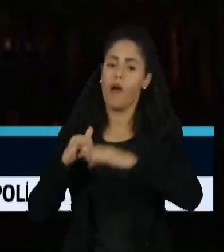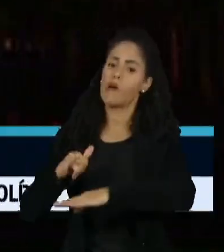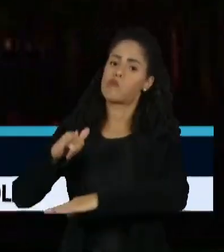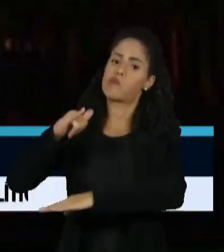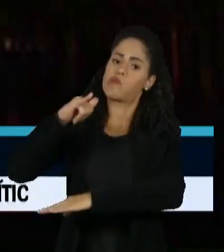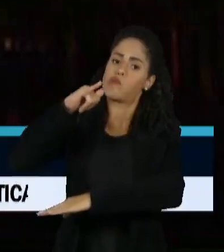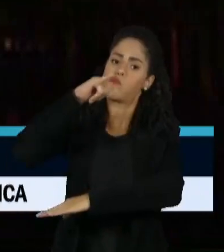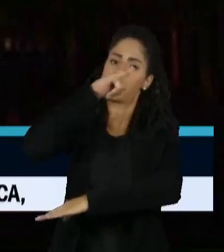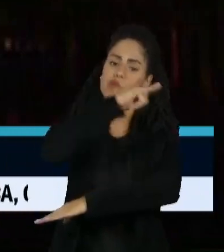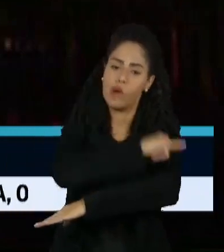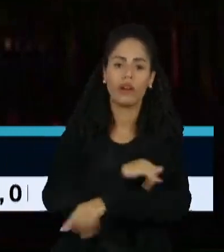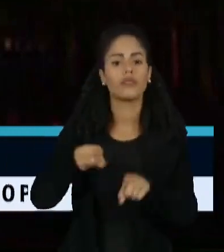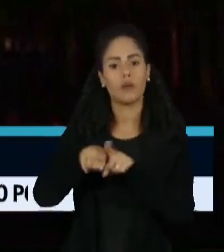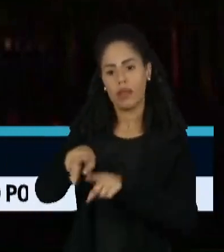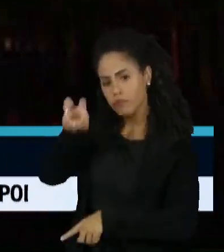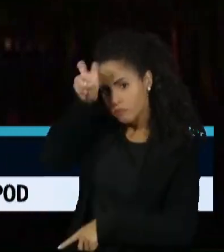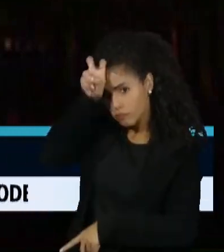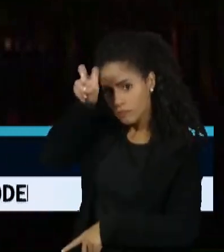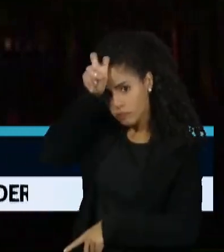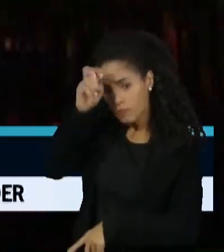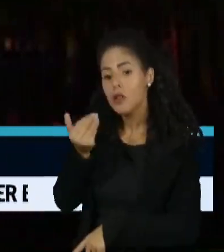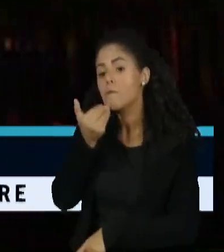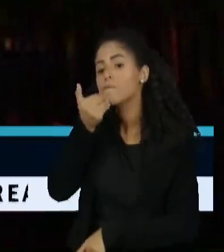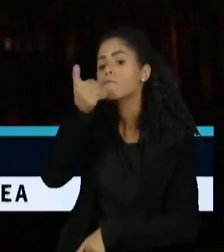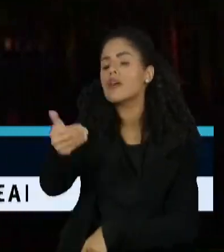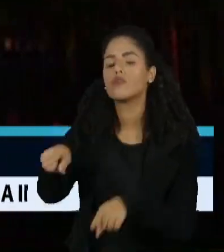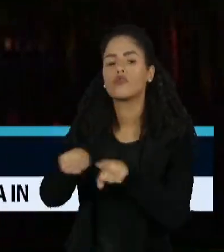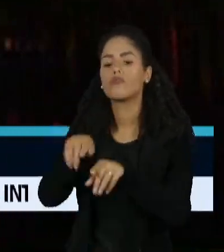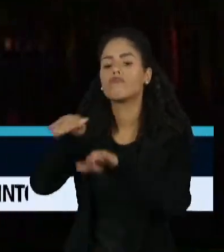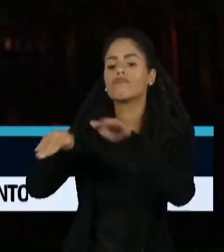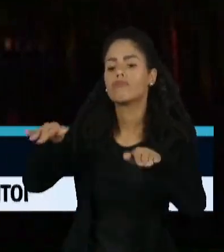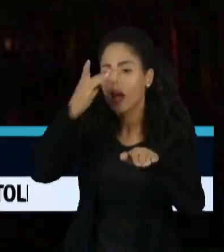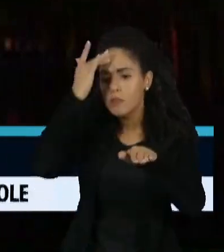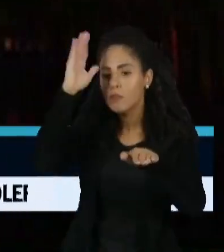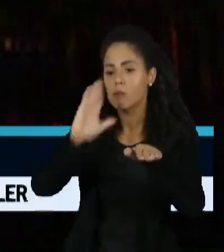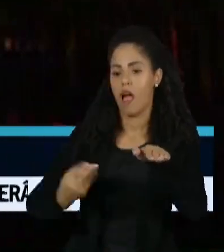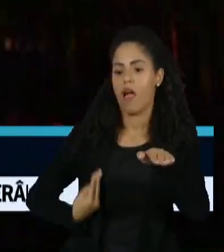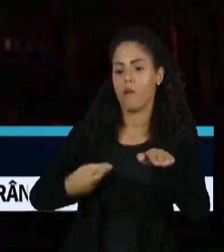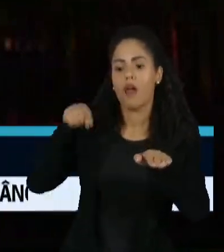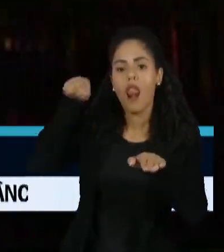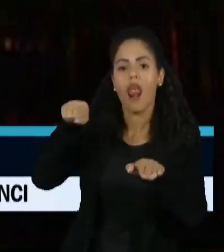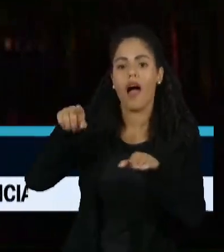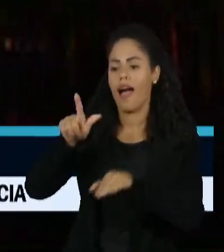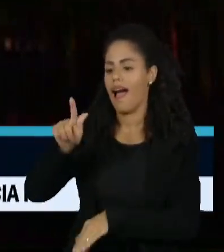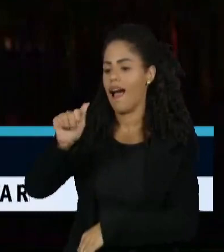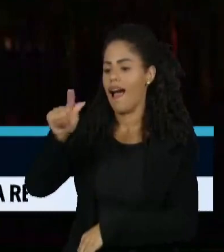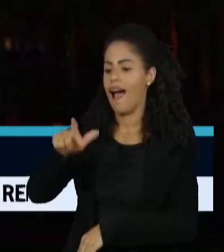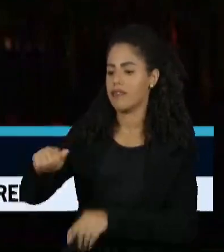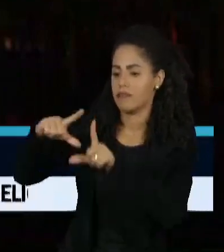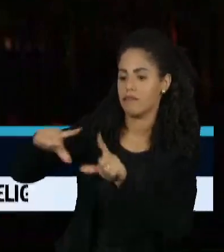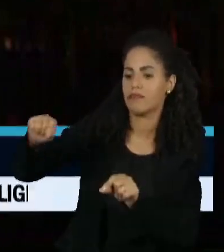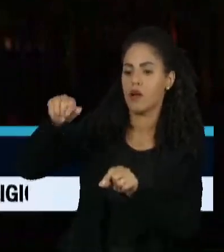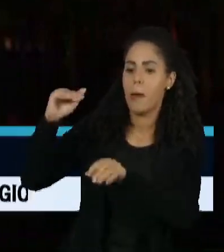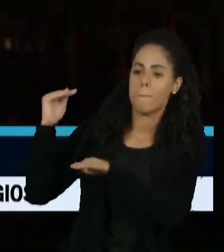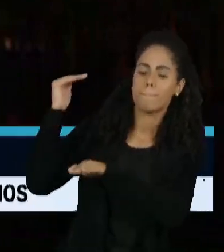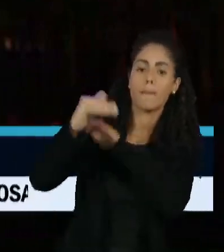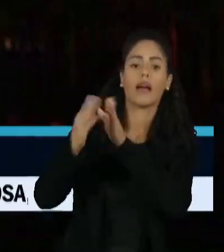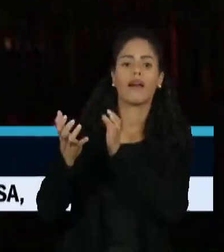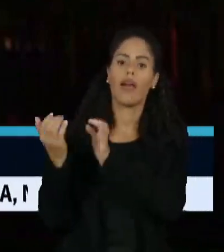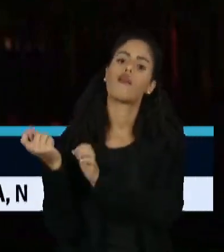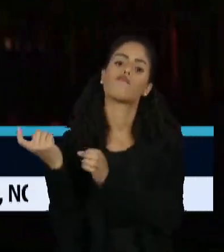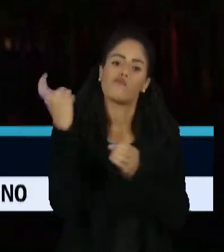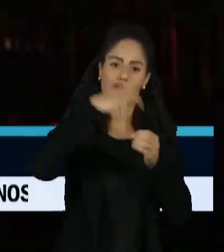também conversou com o Egito para tentar retirar os brasileiros que vivem na faixa de Gaza e pretendem retornar ao